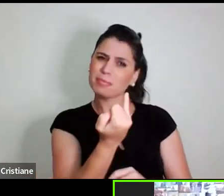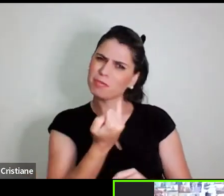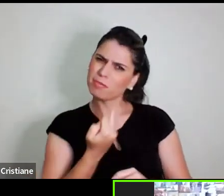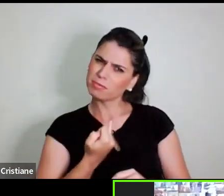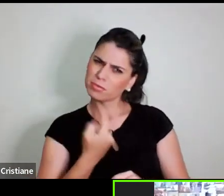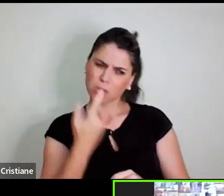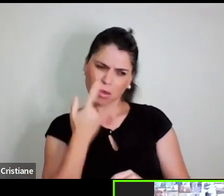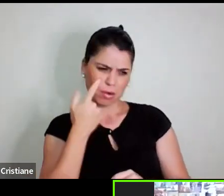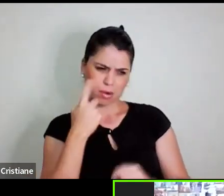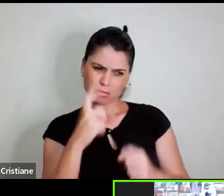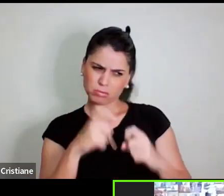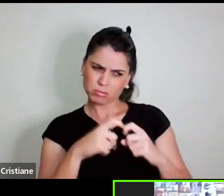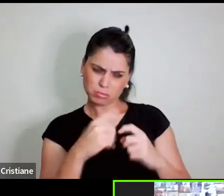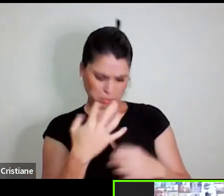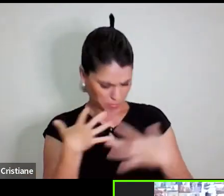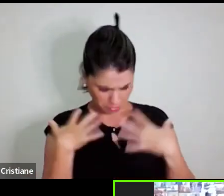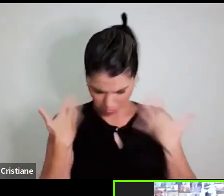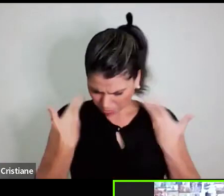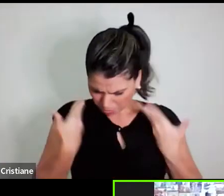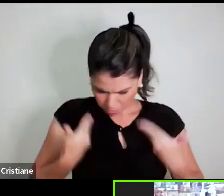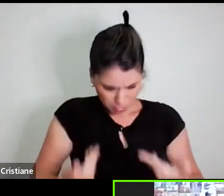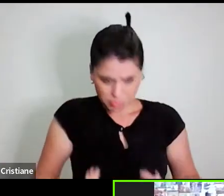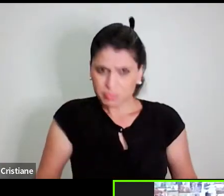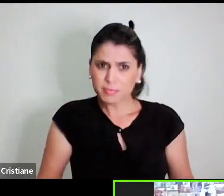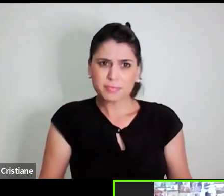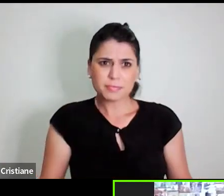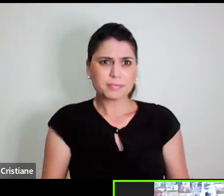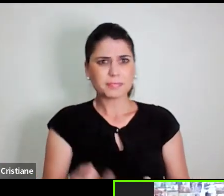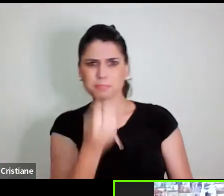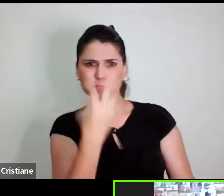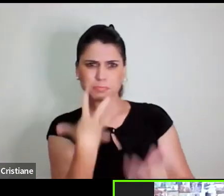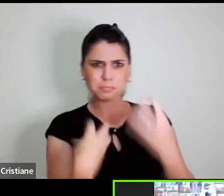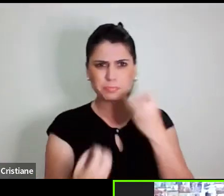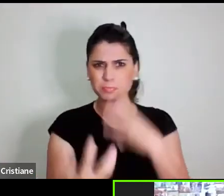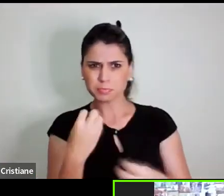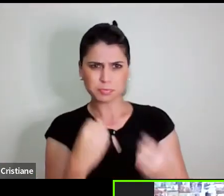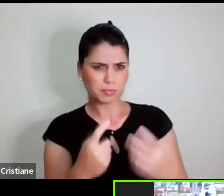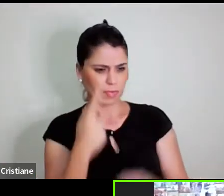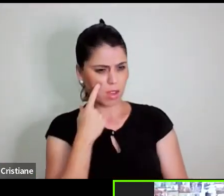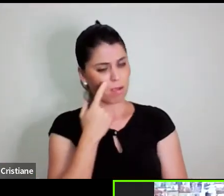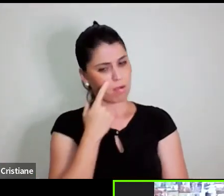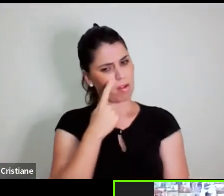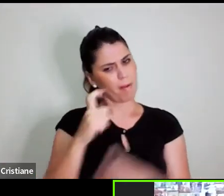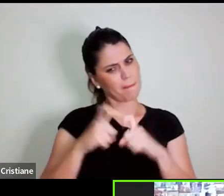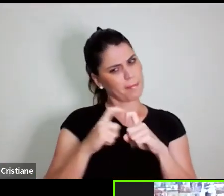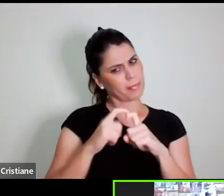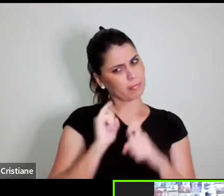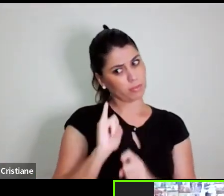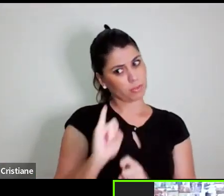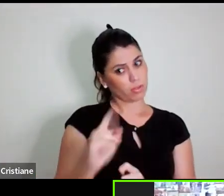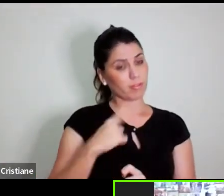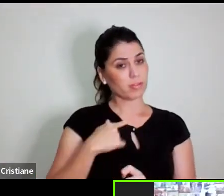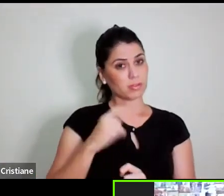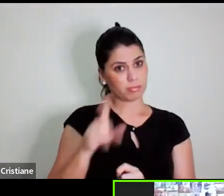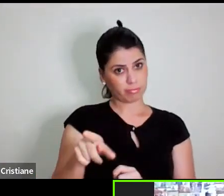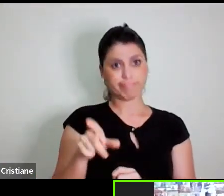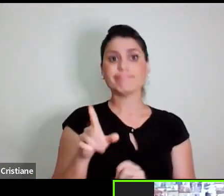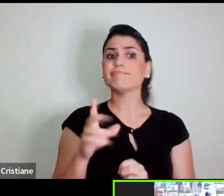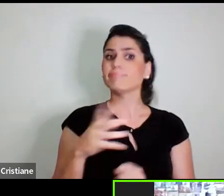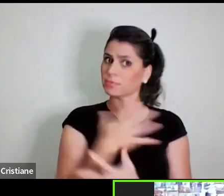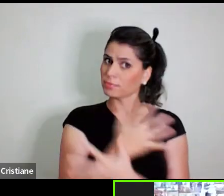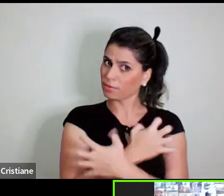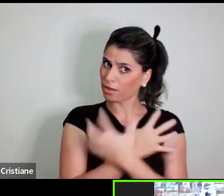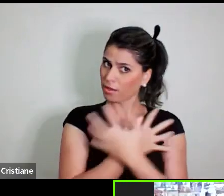mim, eu levei fotos da reação que eu fiquei no meu celular, ela ficou olhando para mim e falou, olha, você sabe que a alergia não tem cura,